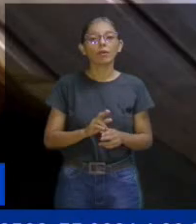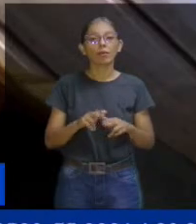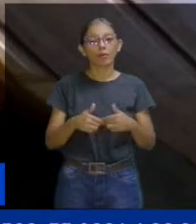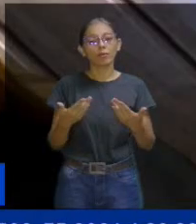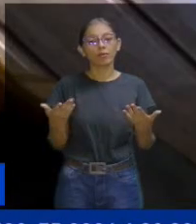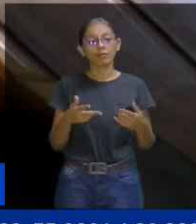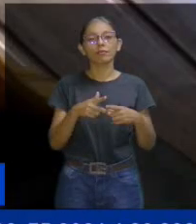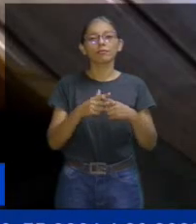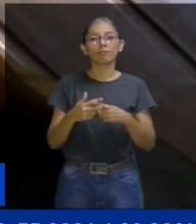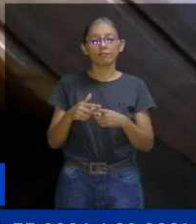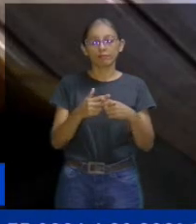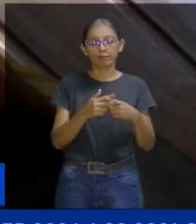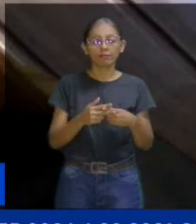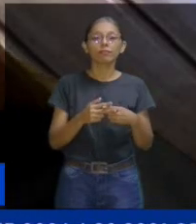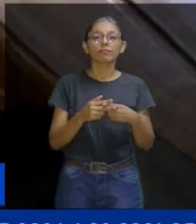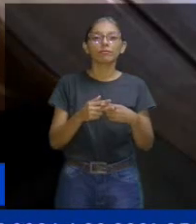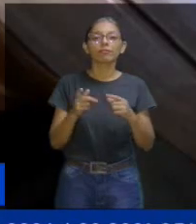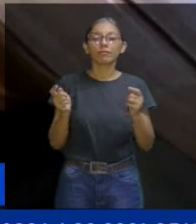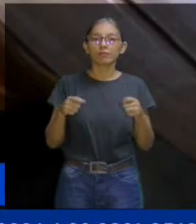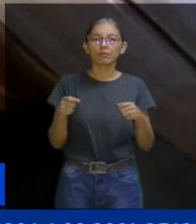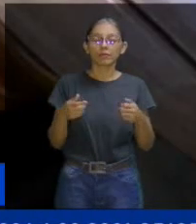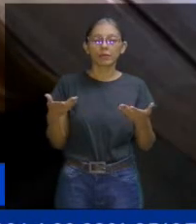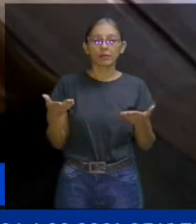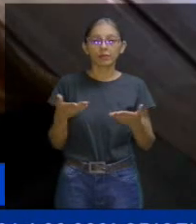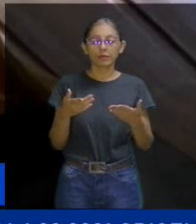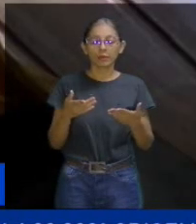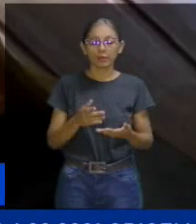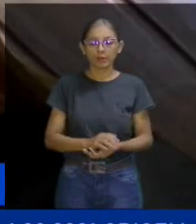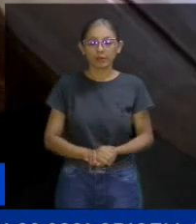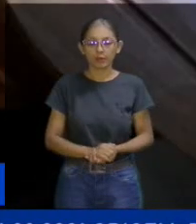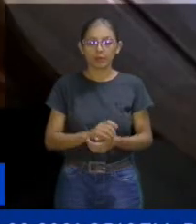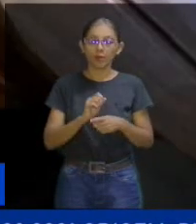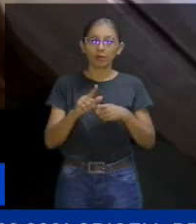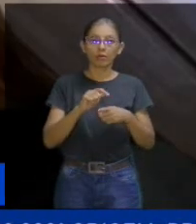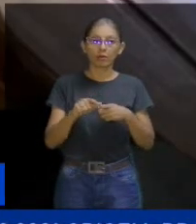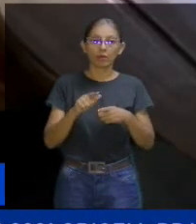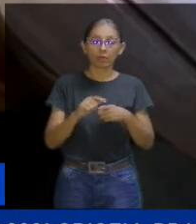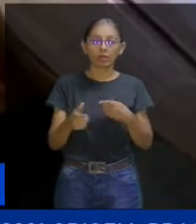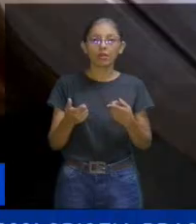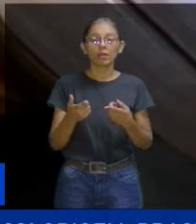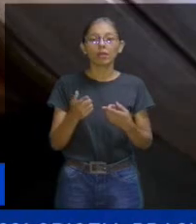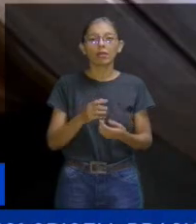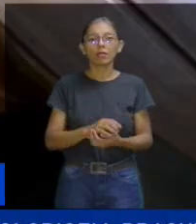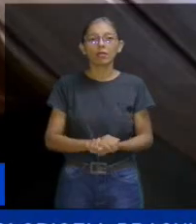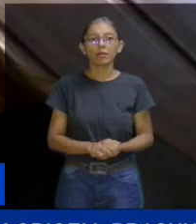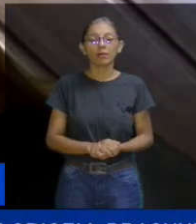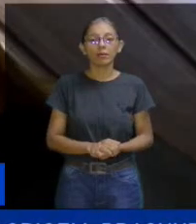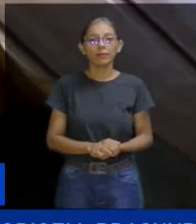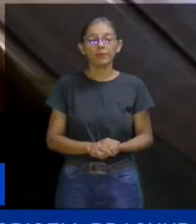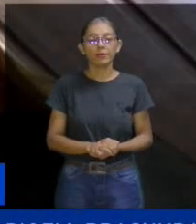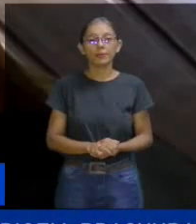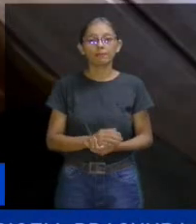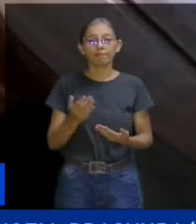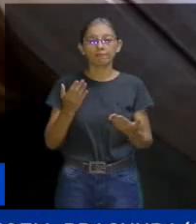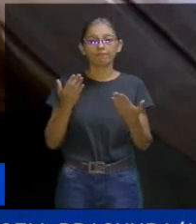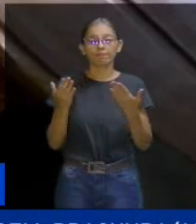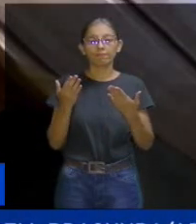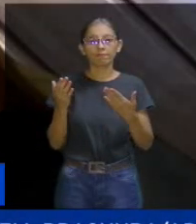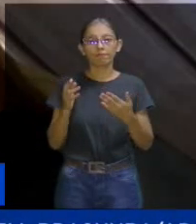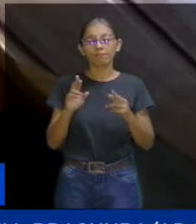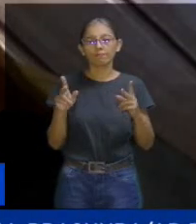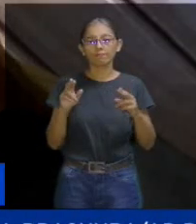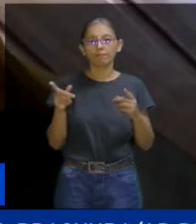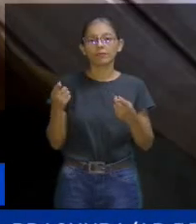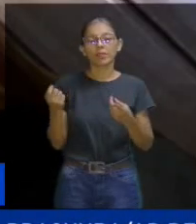sentença no ponto em questão, porquanto a alocação do motor de locomoção não deve ser equiparada ao aluguel de